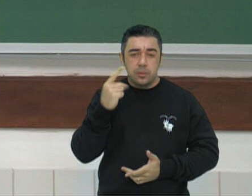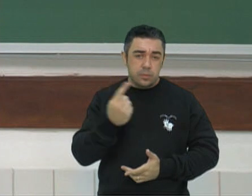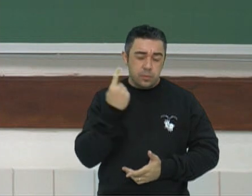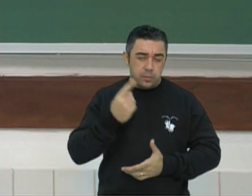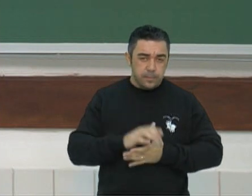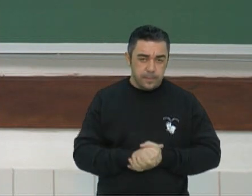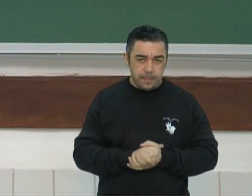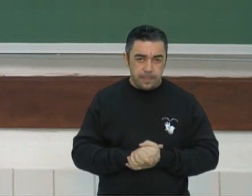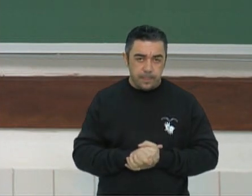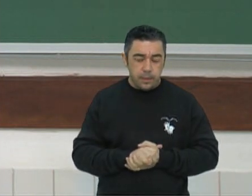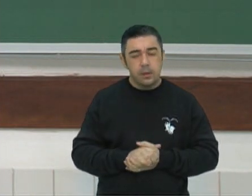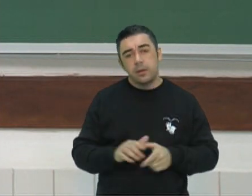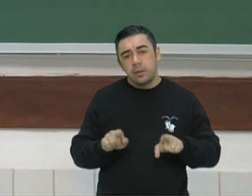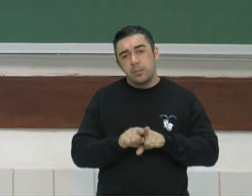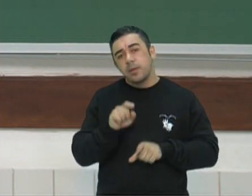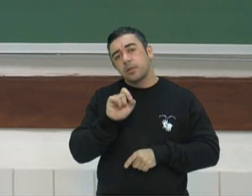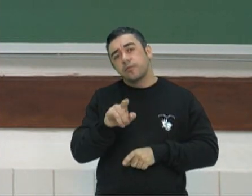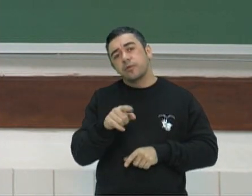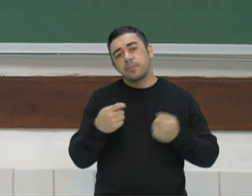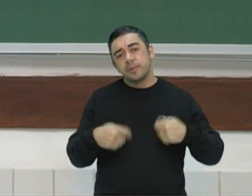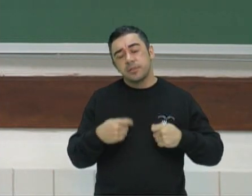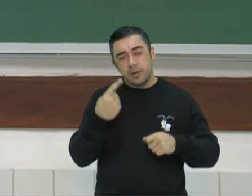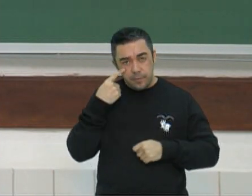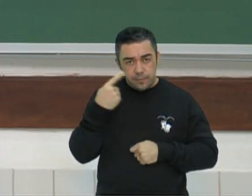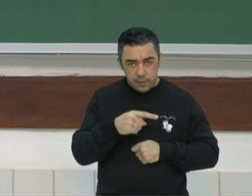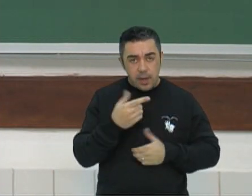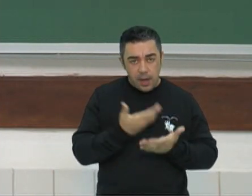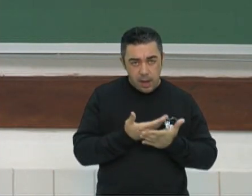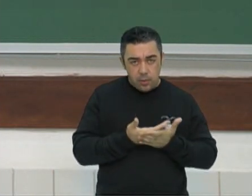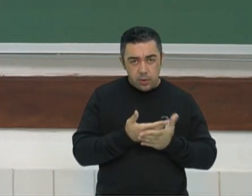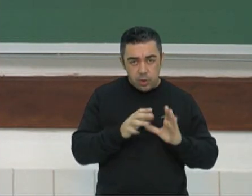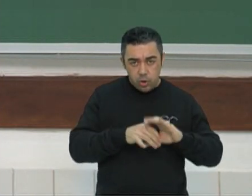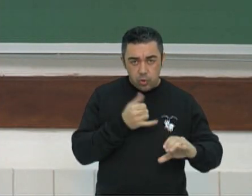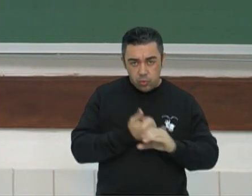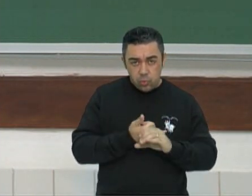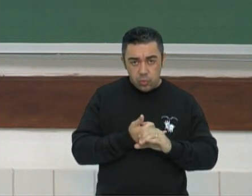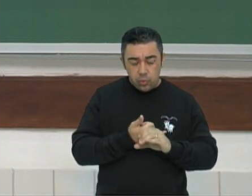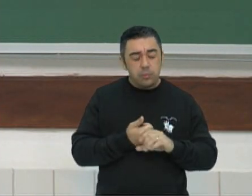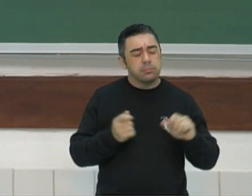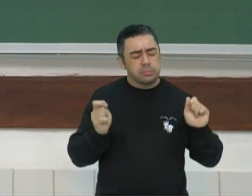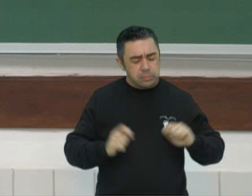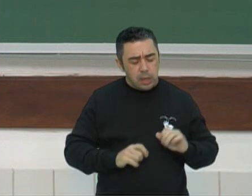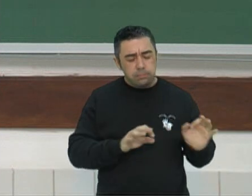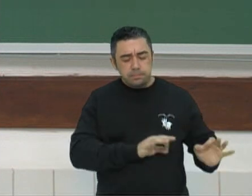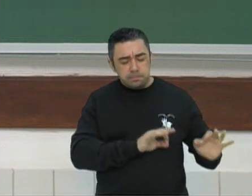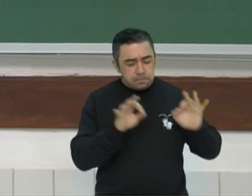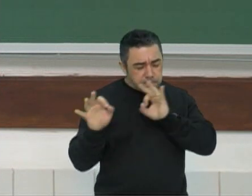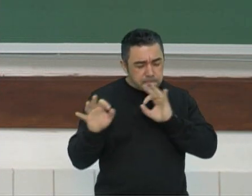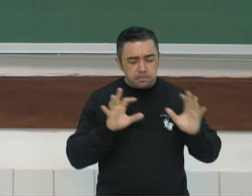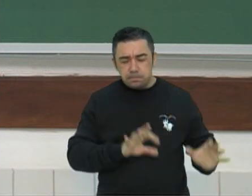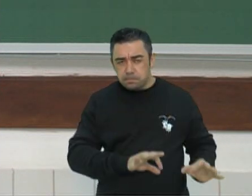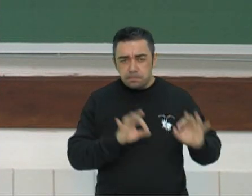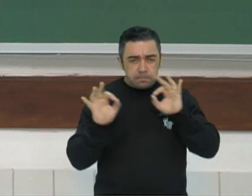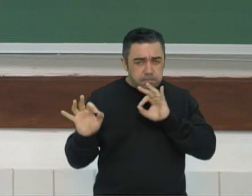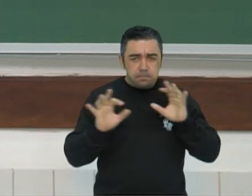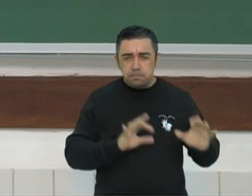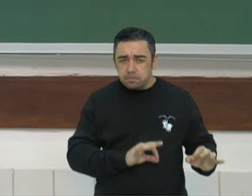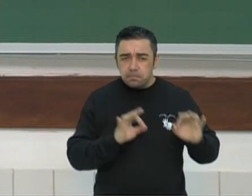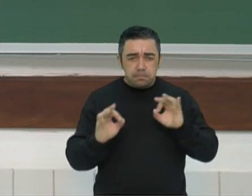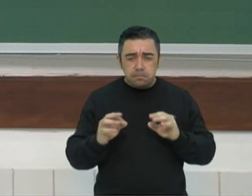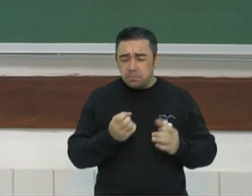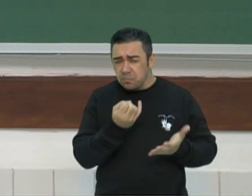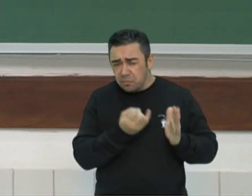tá? E também, assim, se você precisar acessar essa aula mais vezes, né? Lá no YouTube, né?